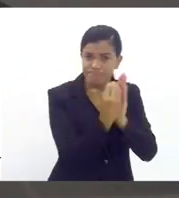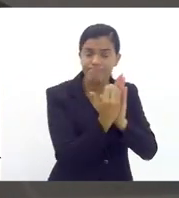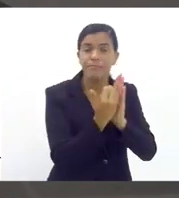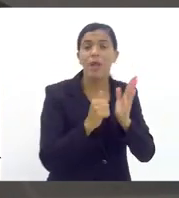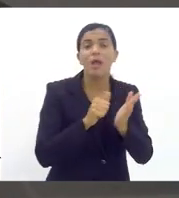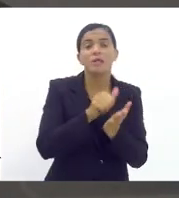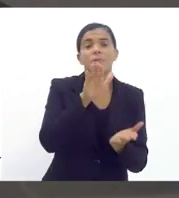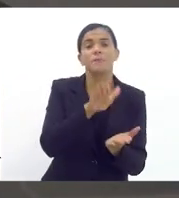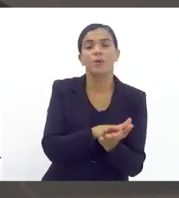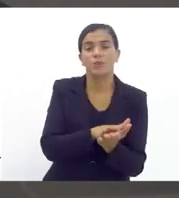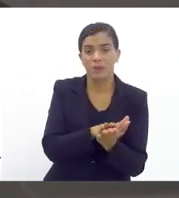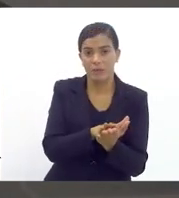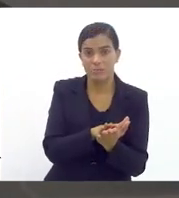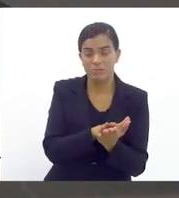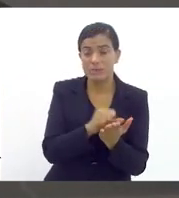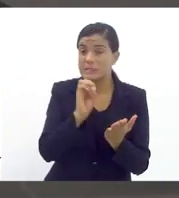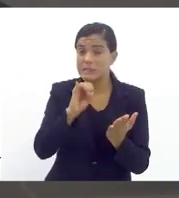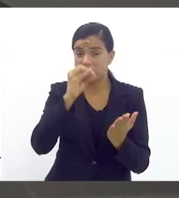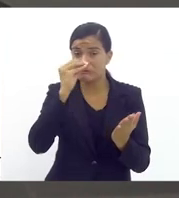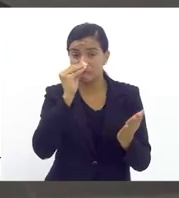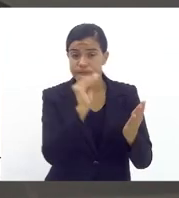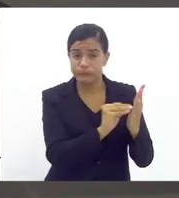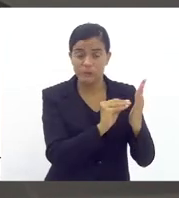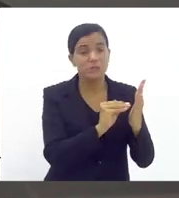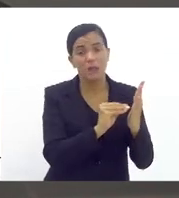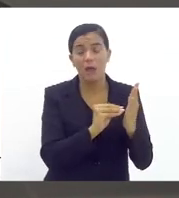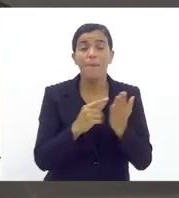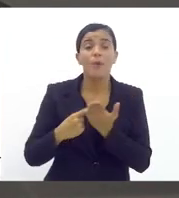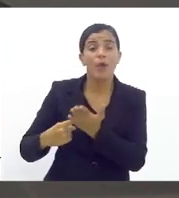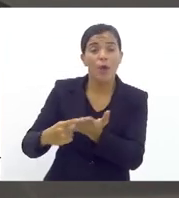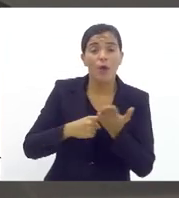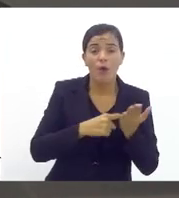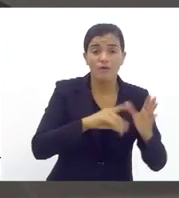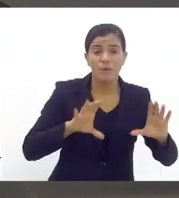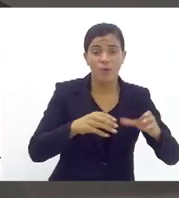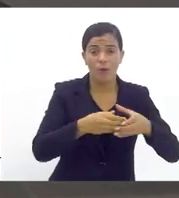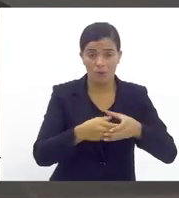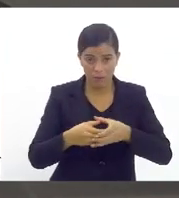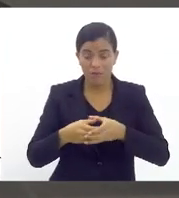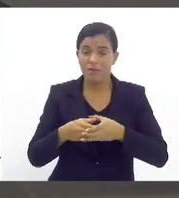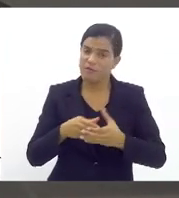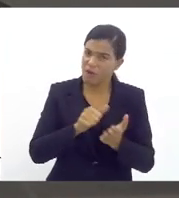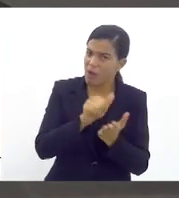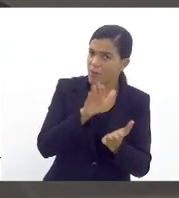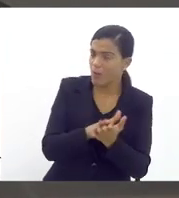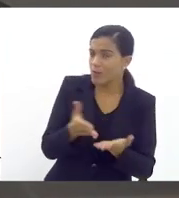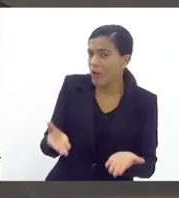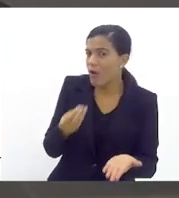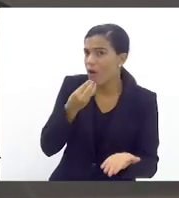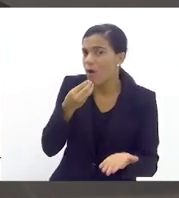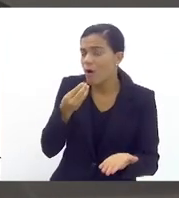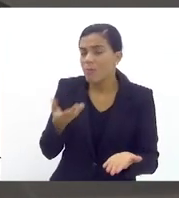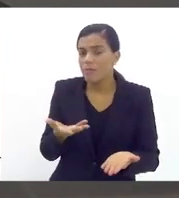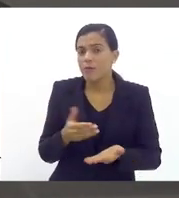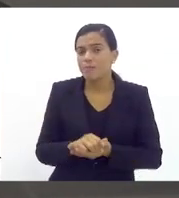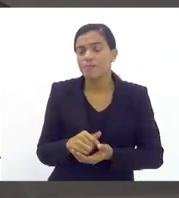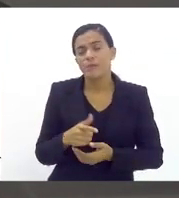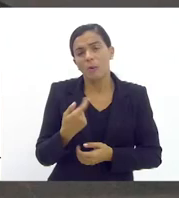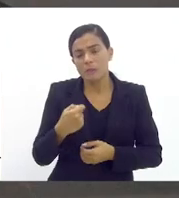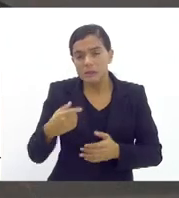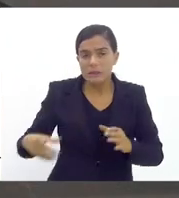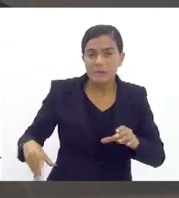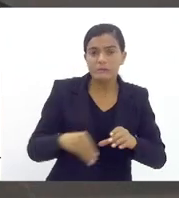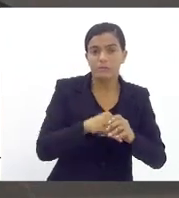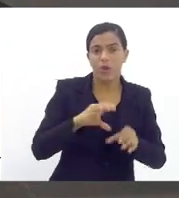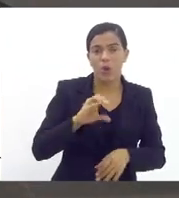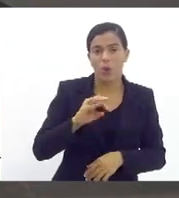de multa, porque não cumprir a convenção coletiva dá multa. Então, é isso, a gente precisa emplacar as cotas na nossa